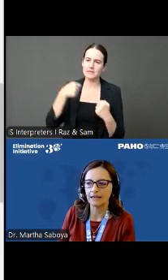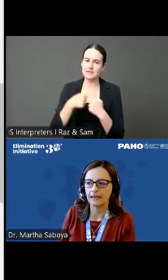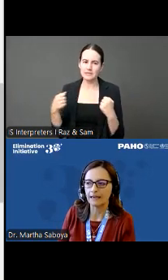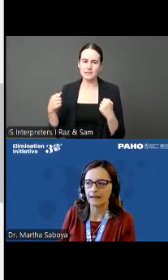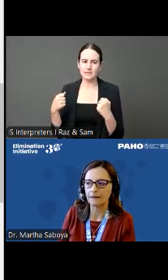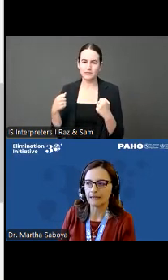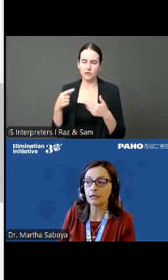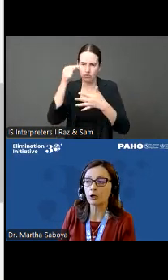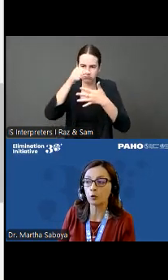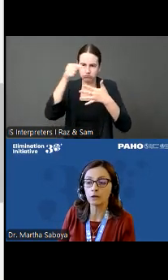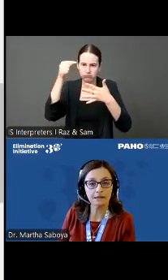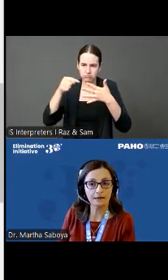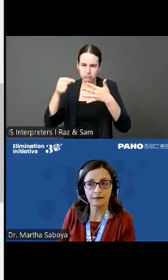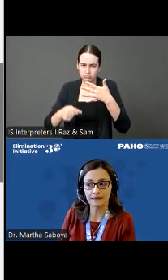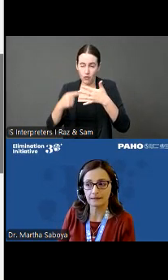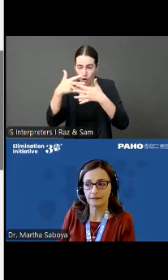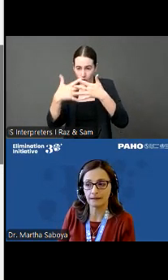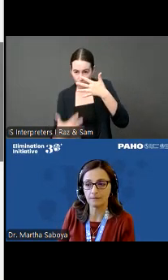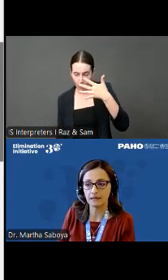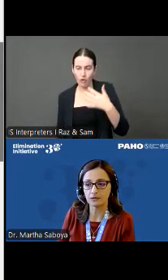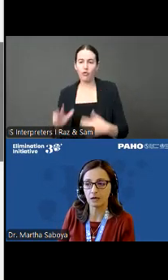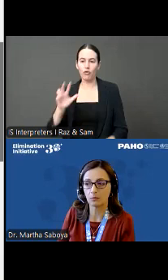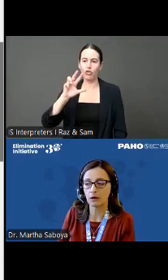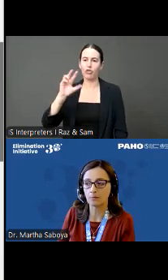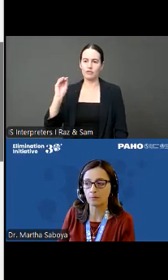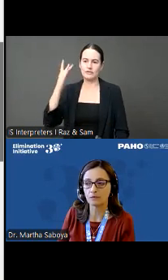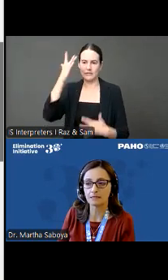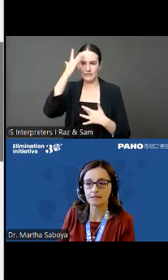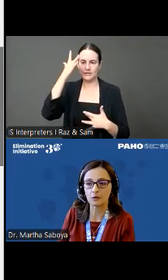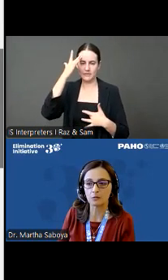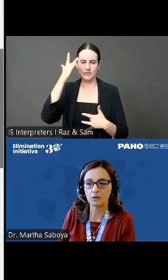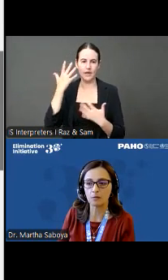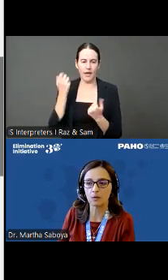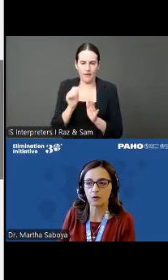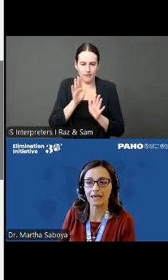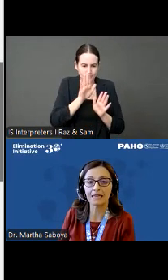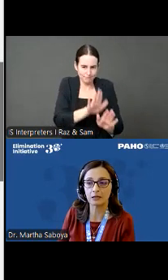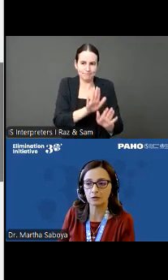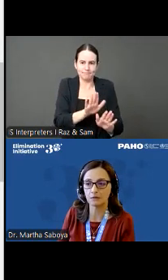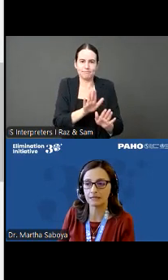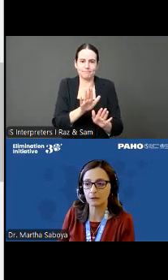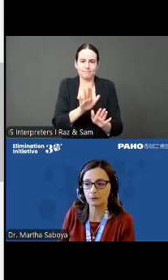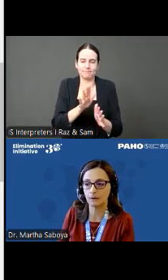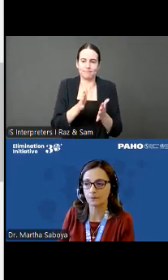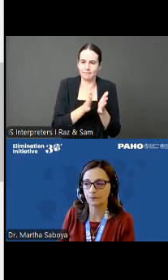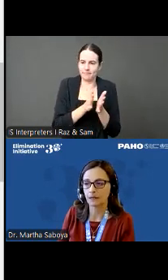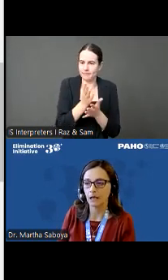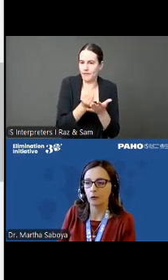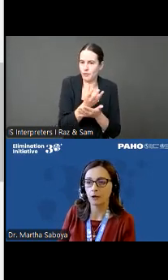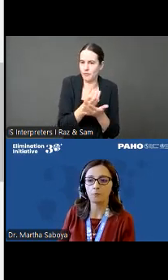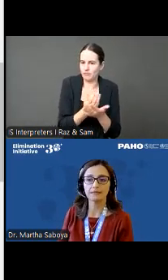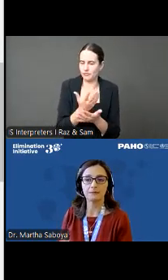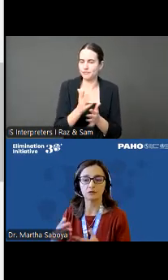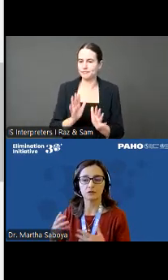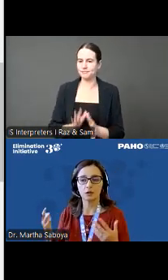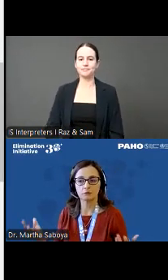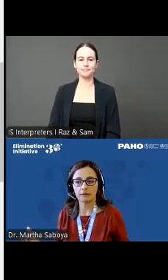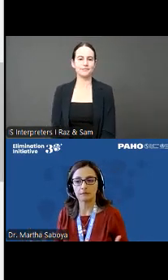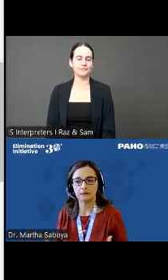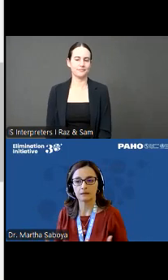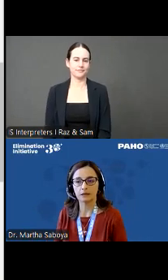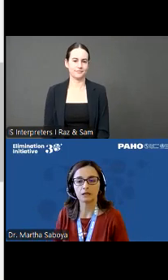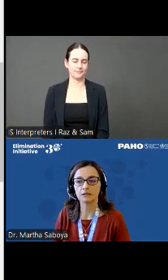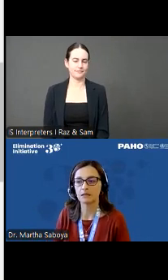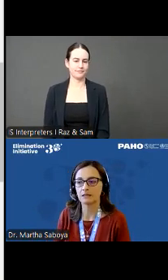30 doenças e condições incluídas nessa iniciativa de erradicação pelos